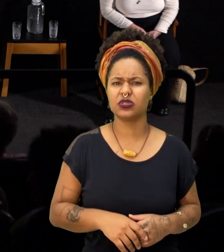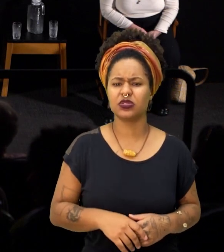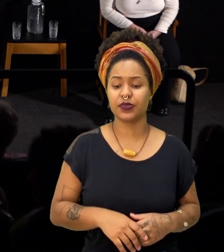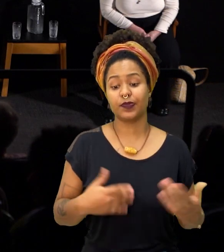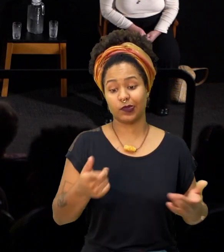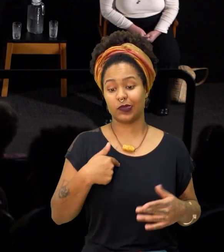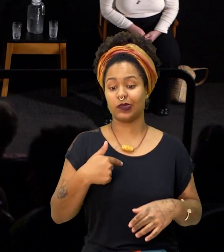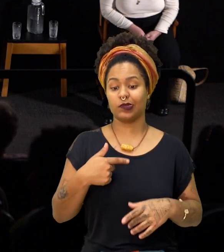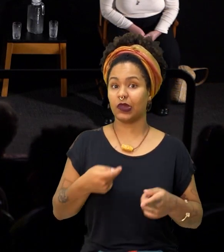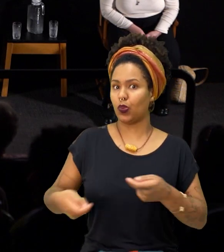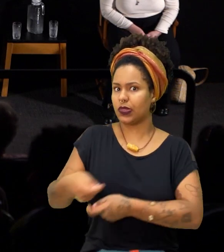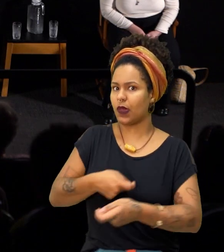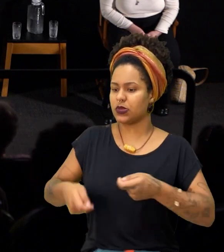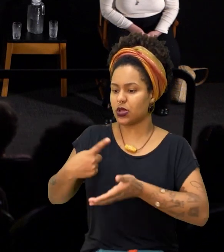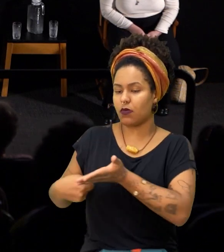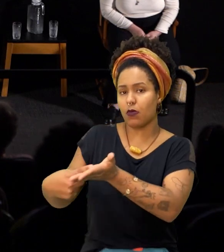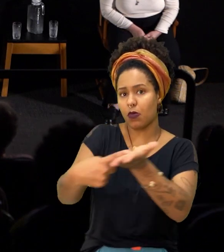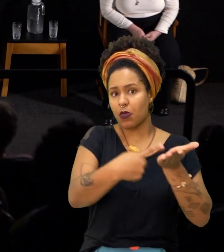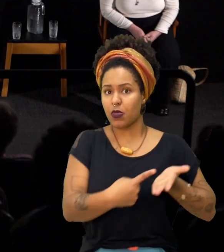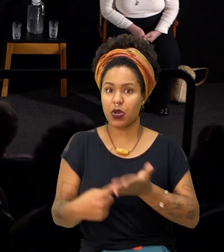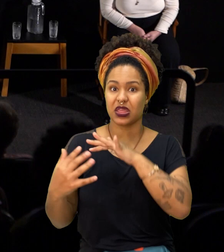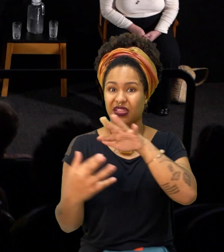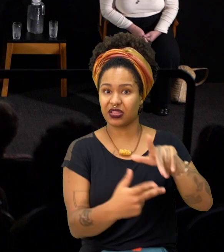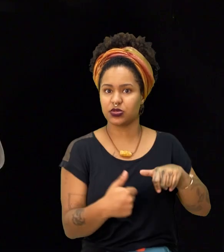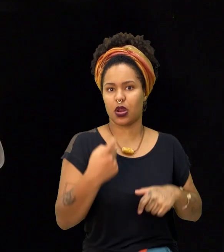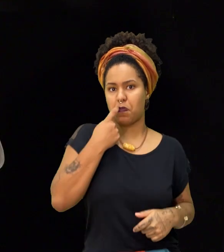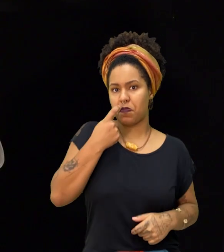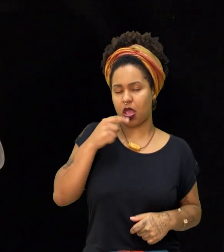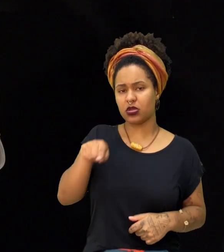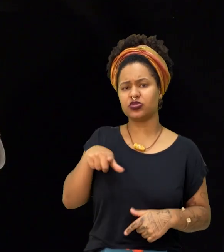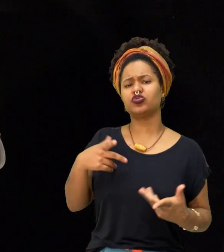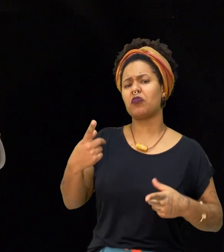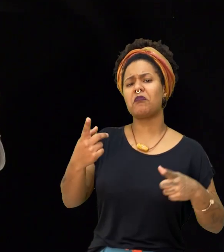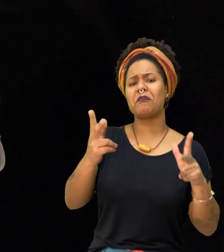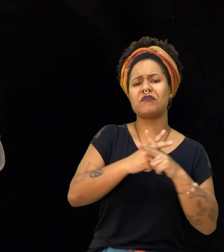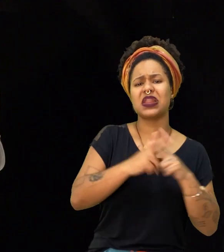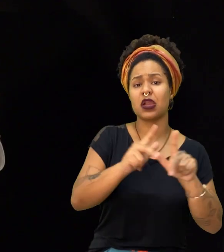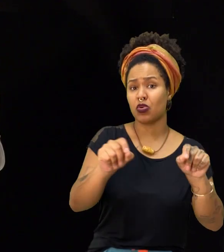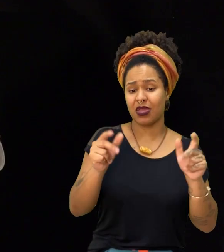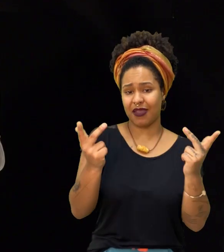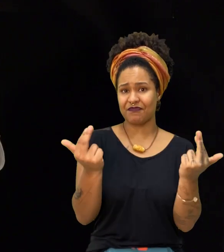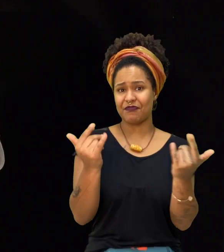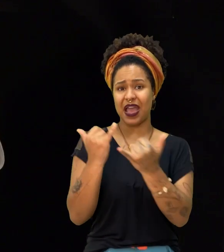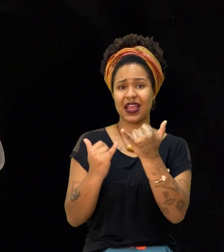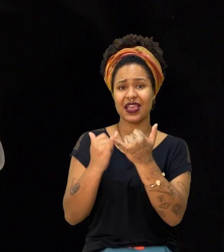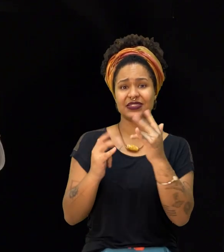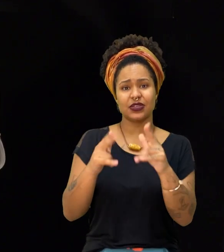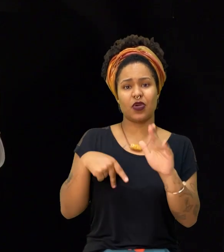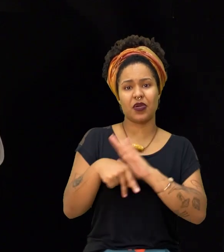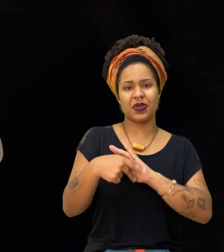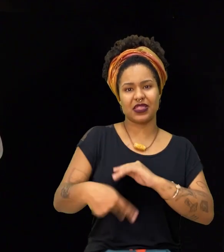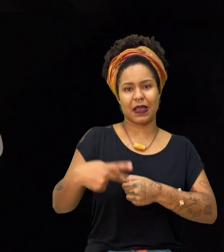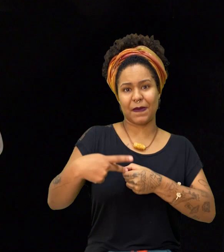Estão negociando uma convenção internacional do plástico, e qual é a briga? Muito parecido com o argumento dos caras aqui do